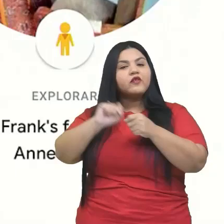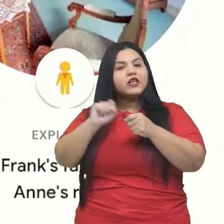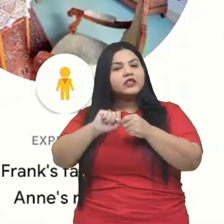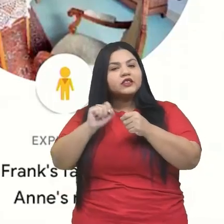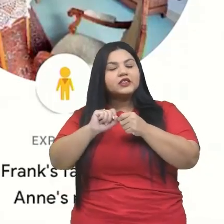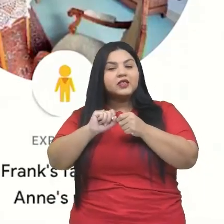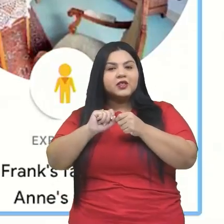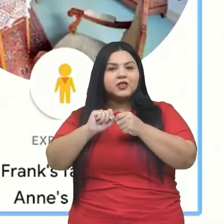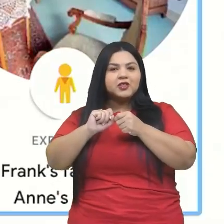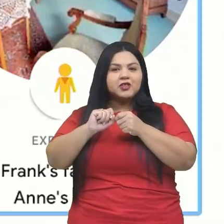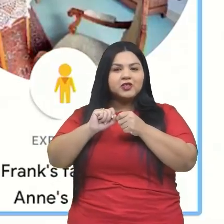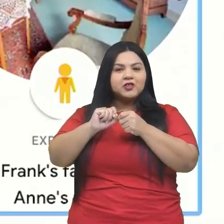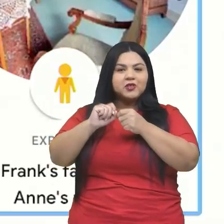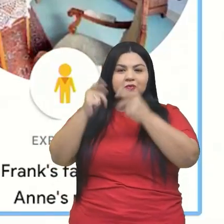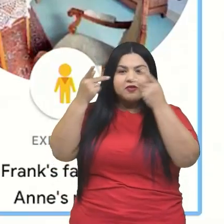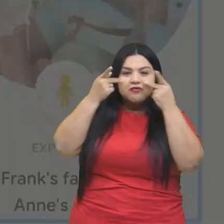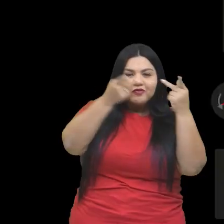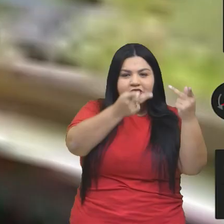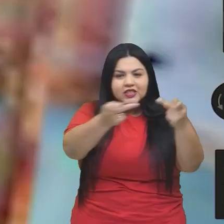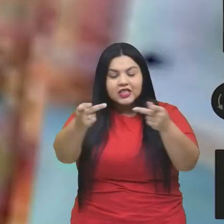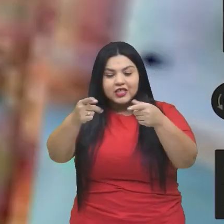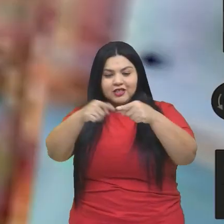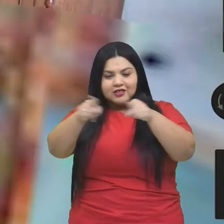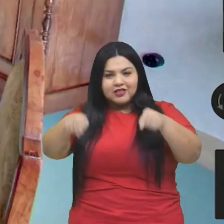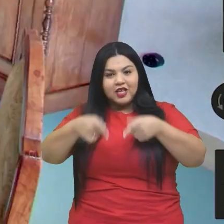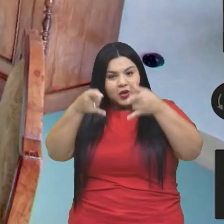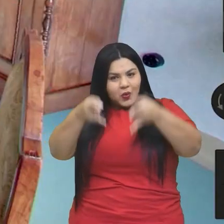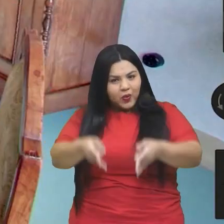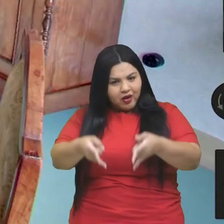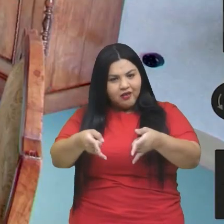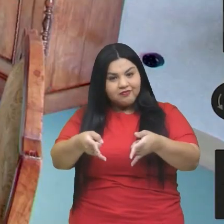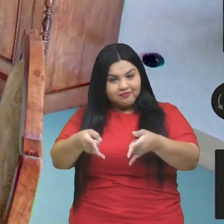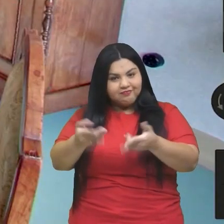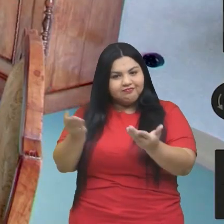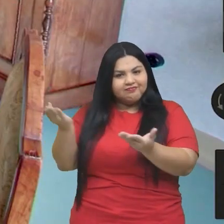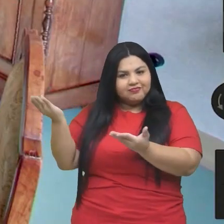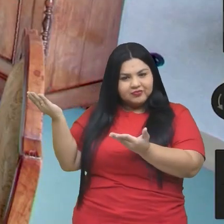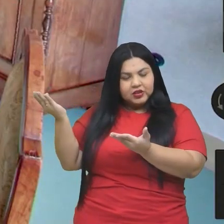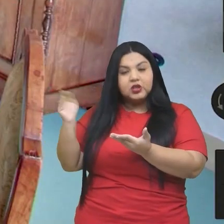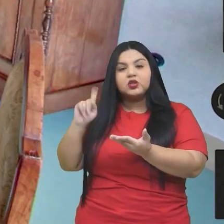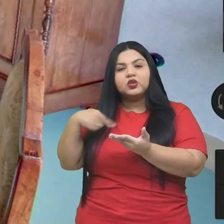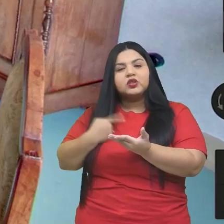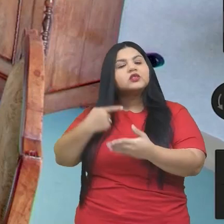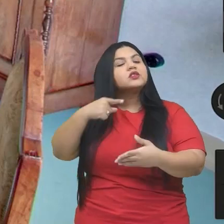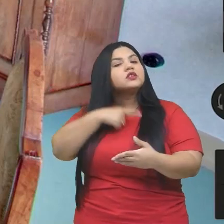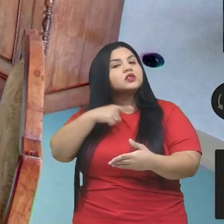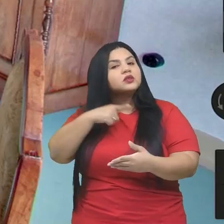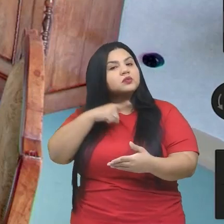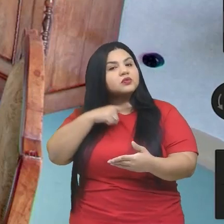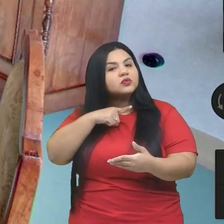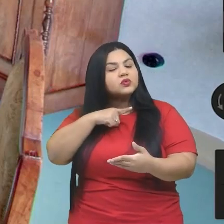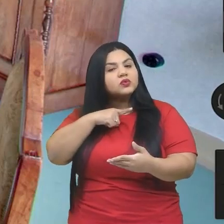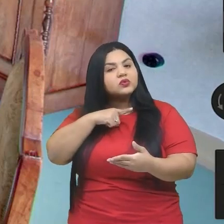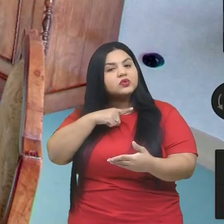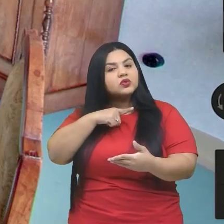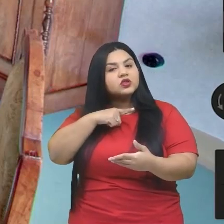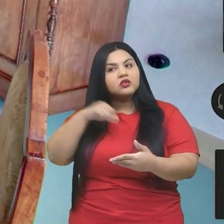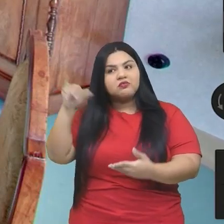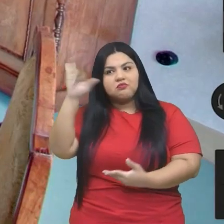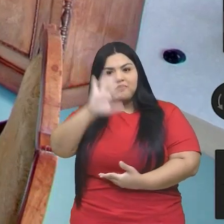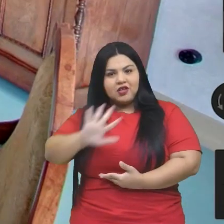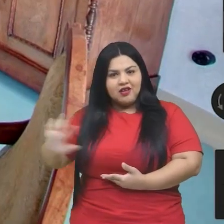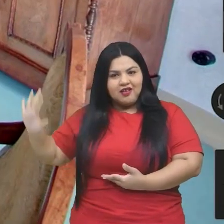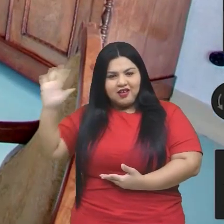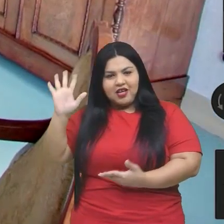viagem no quarto, olha só, da Anne Frank, né? Então, a gente tem aqui a imagem, né,